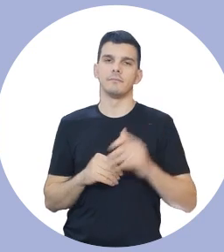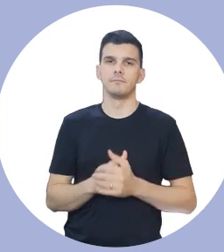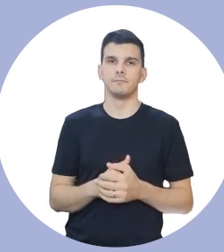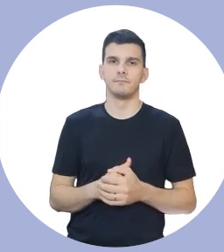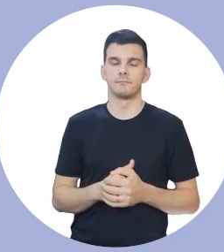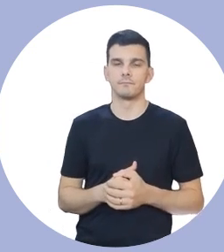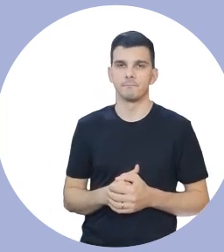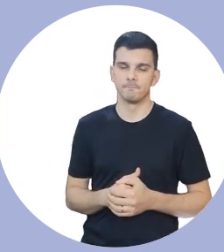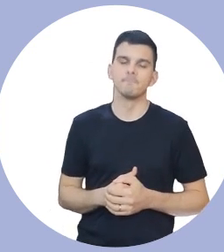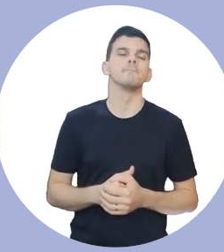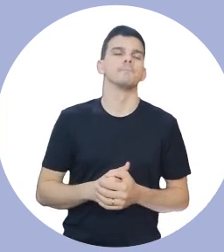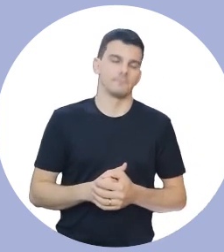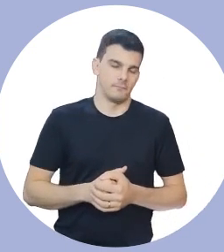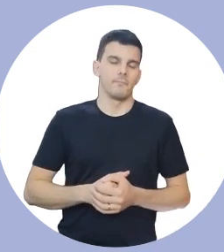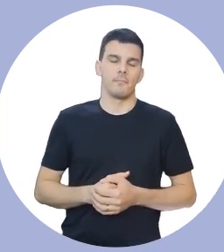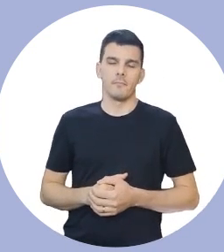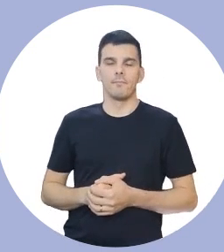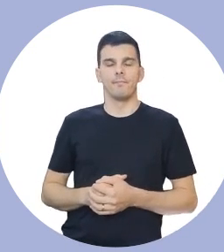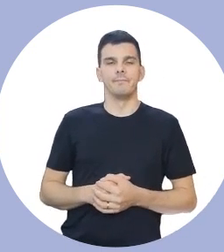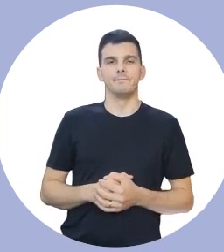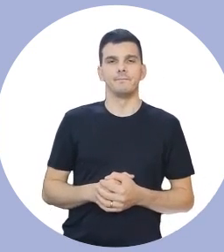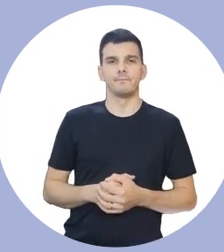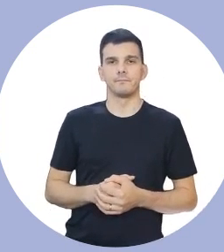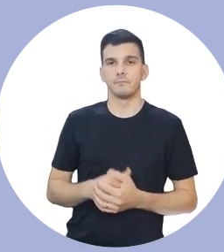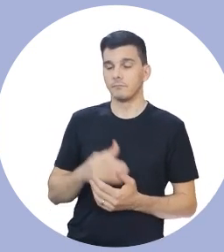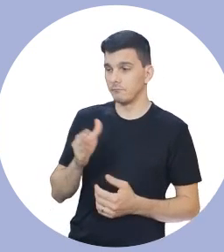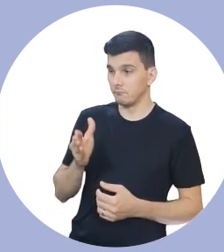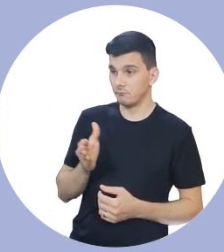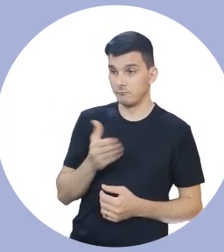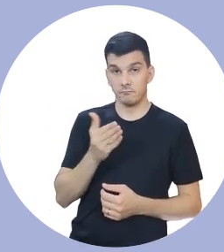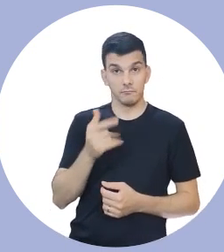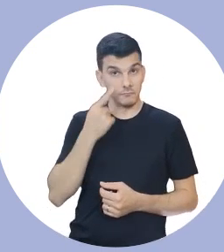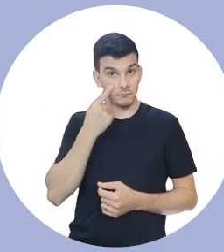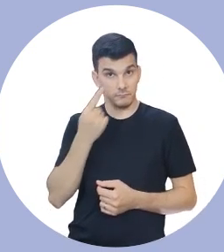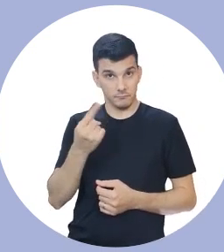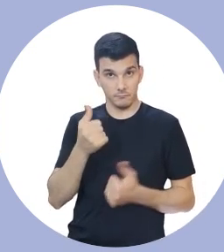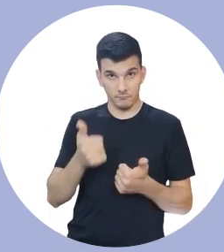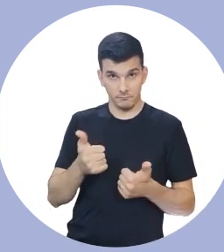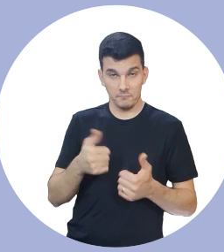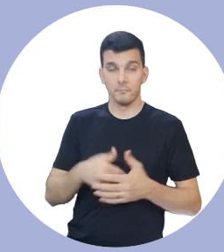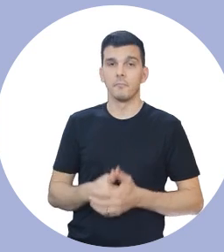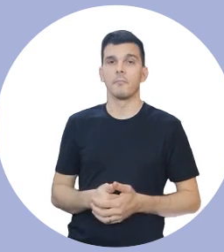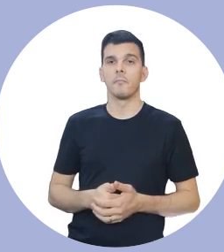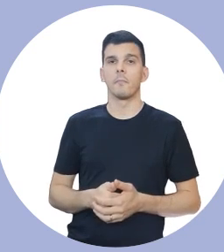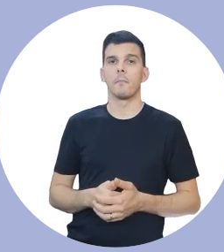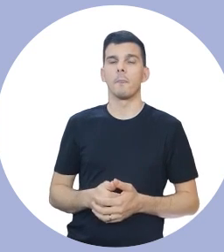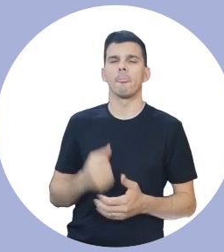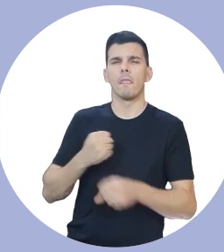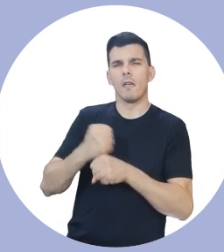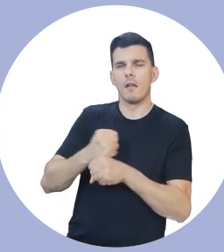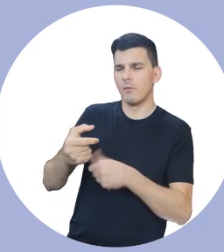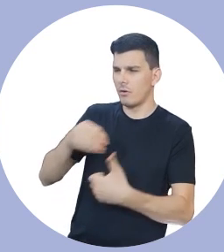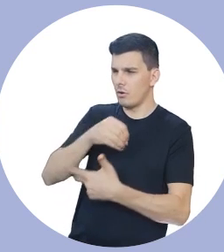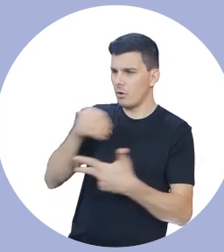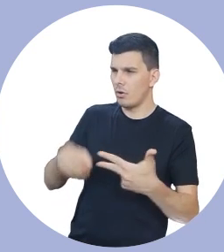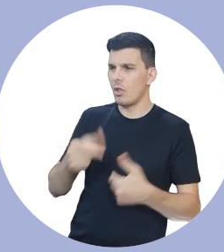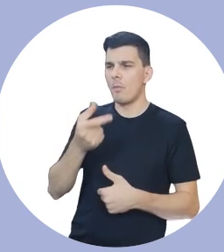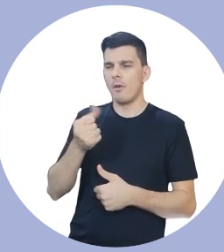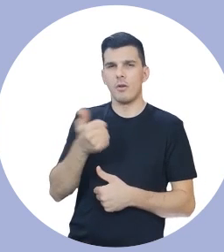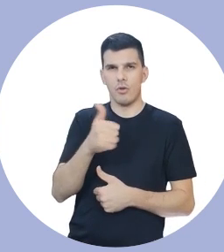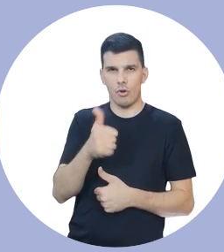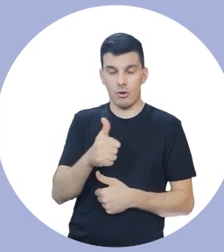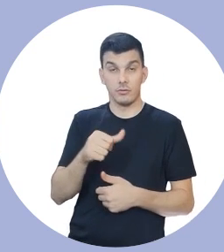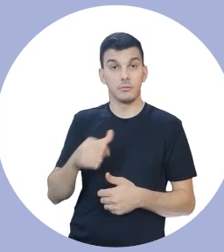é a alternativa A, formação de óxidos de caráter ácido. O CO2, no caso. Ok? Enem de